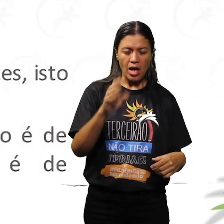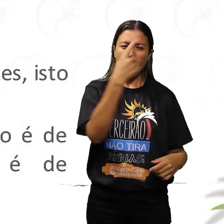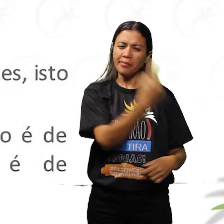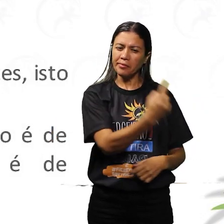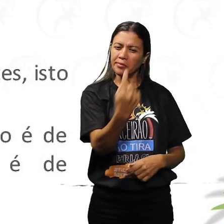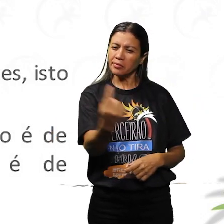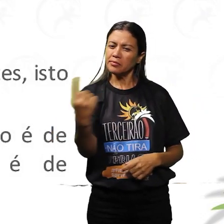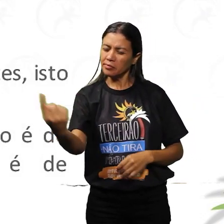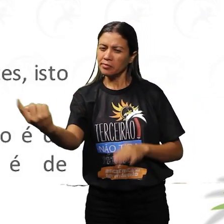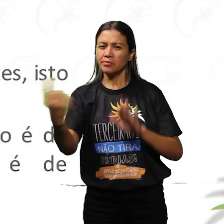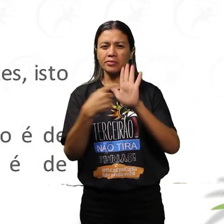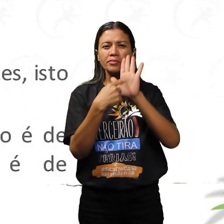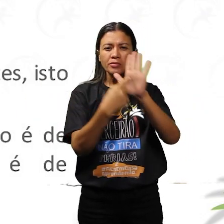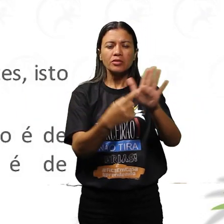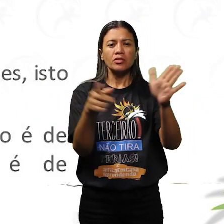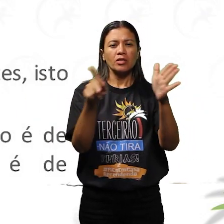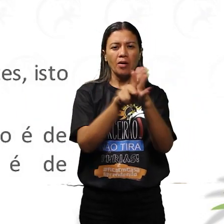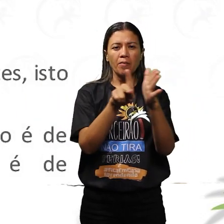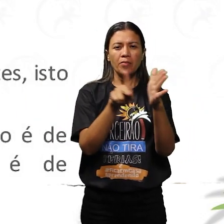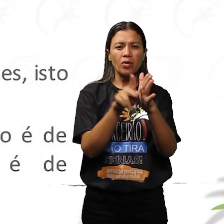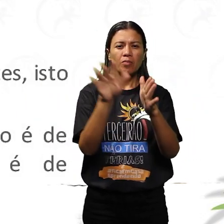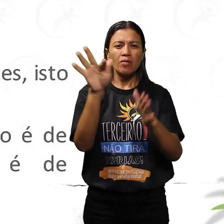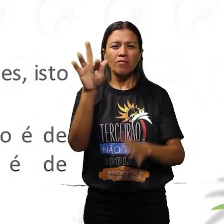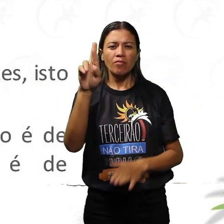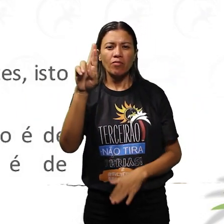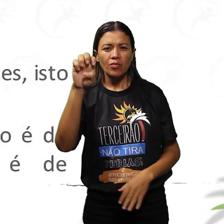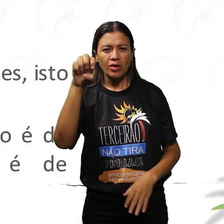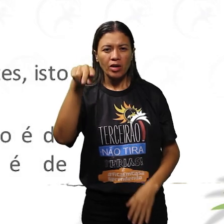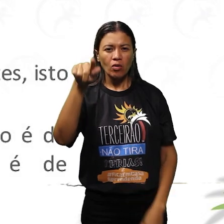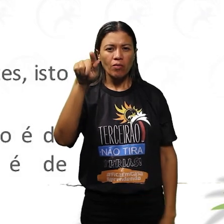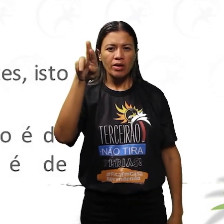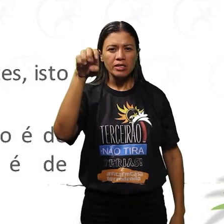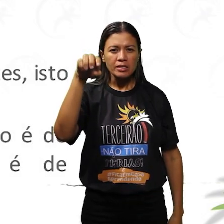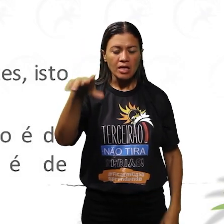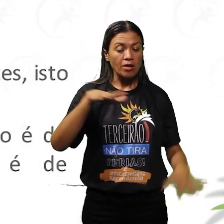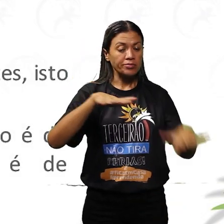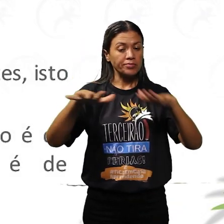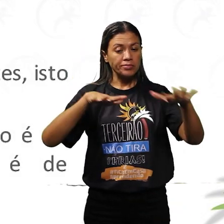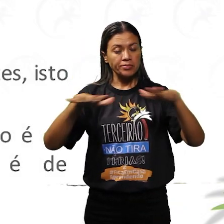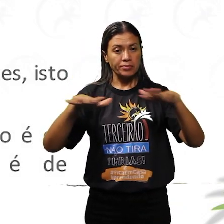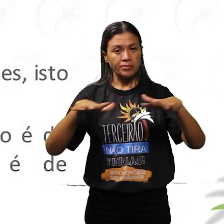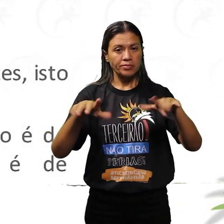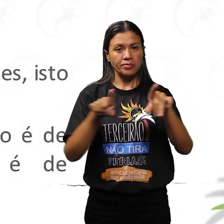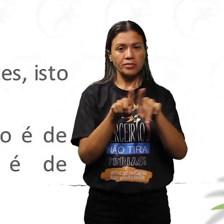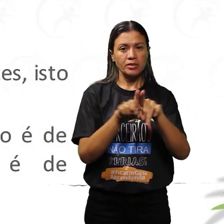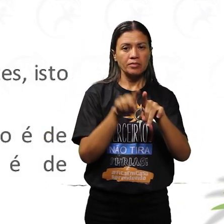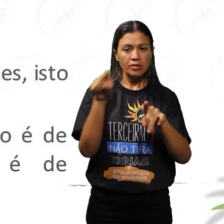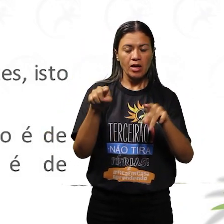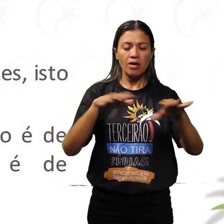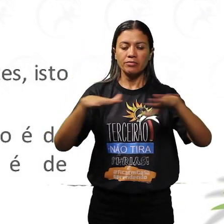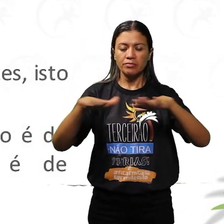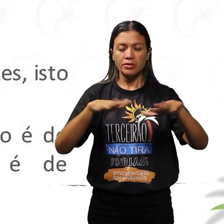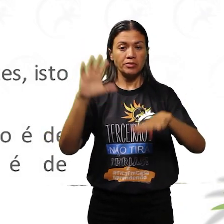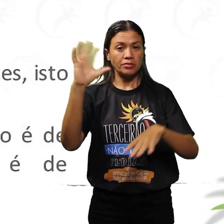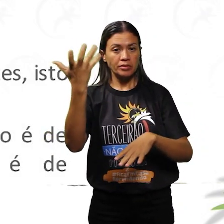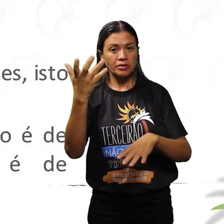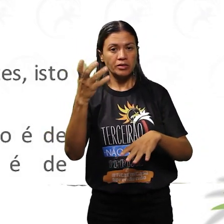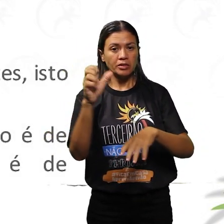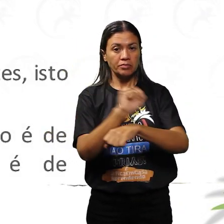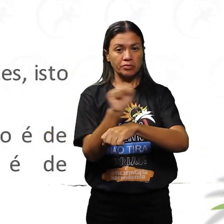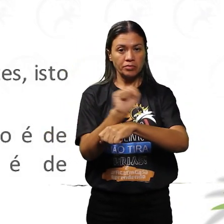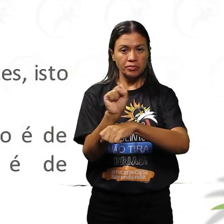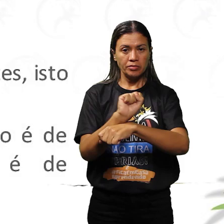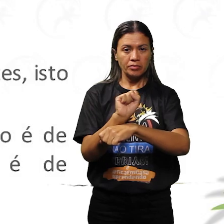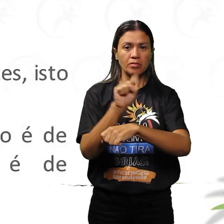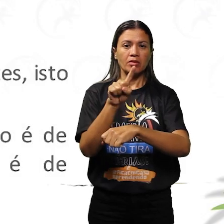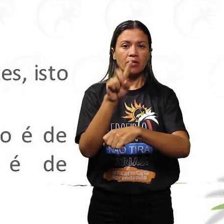ser representada e vai ter a sua própria frequência de vibração. Lembra que frequência é quantas vibrações ocorrem por segundo, né?